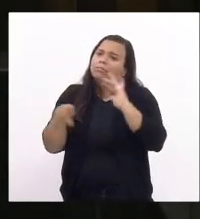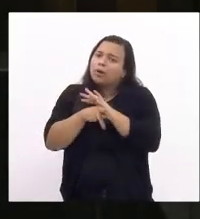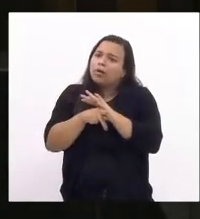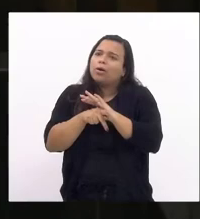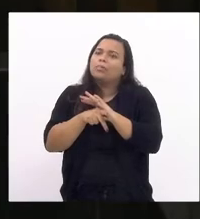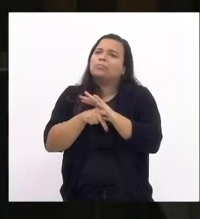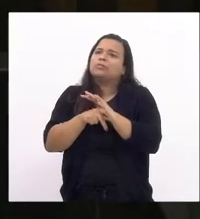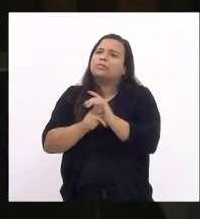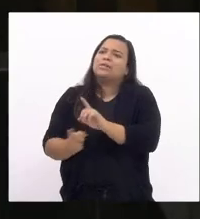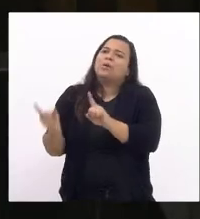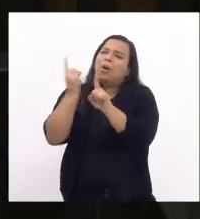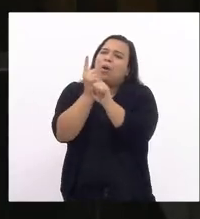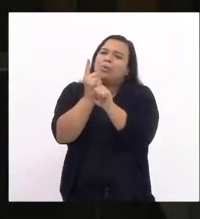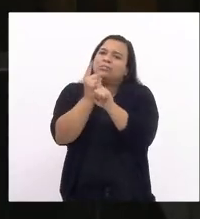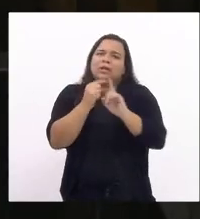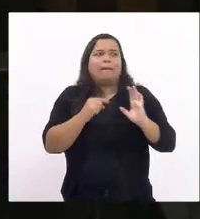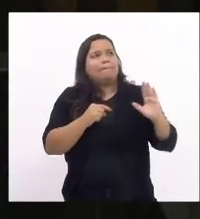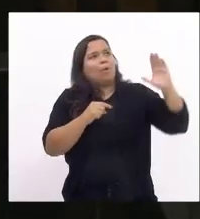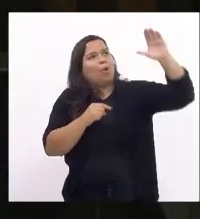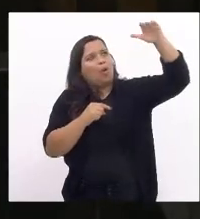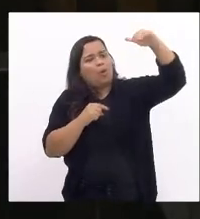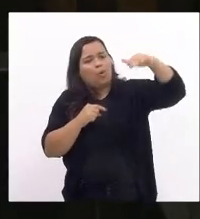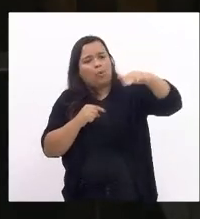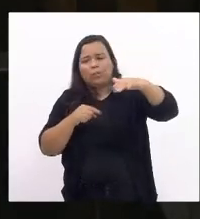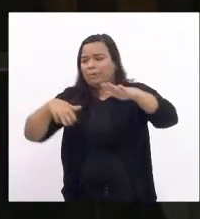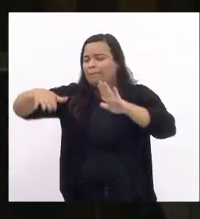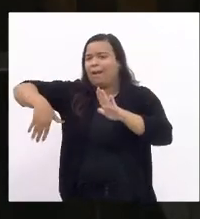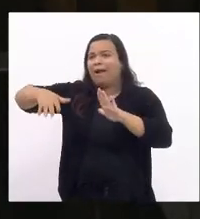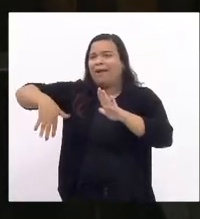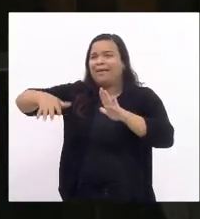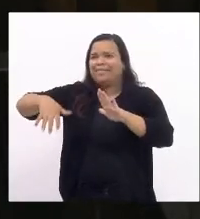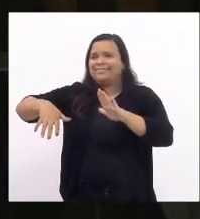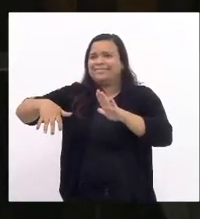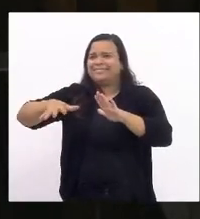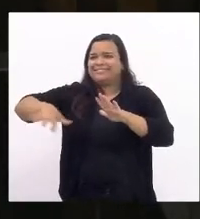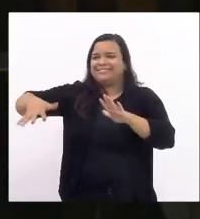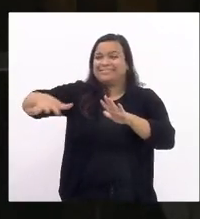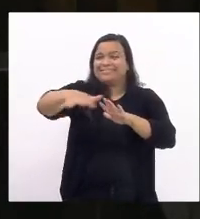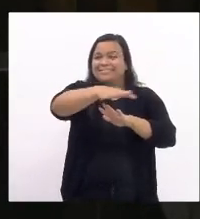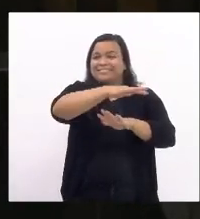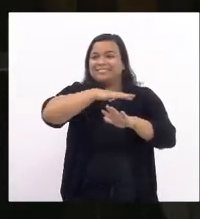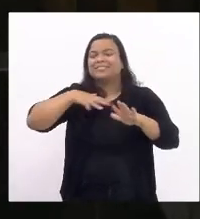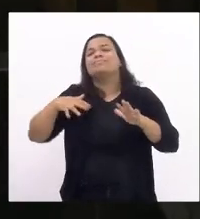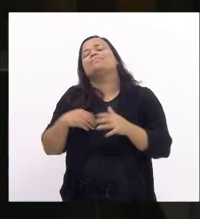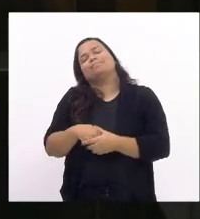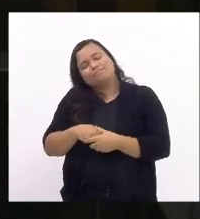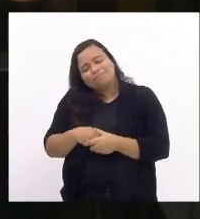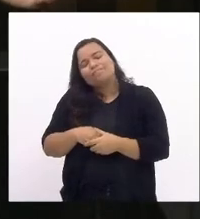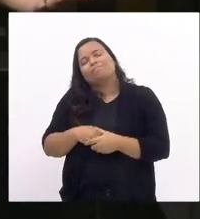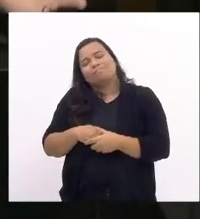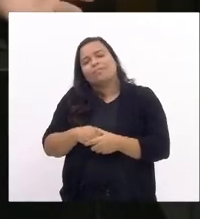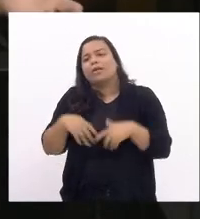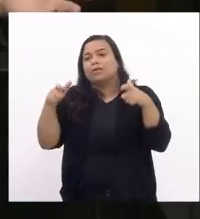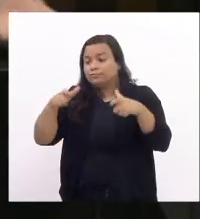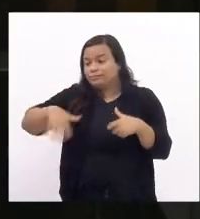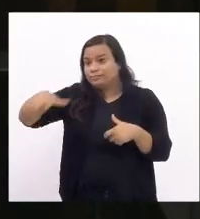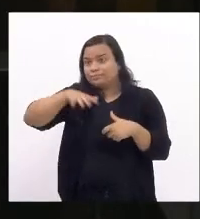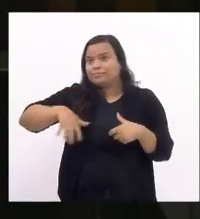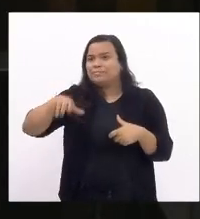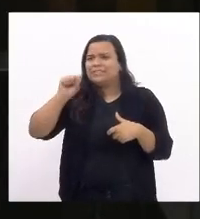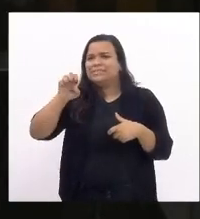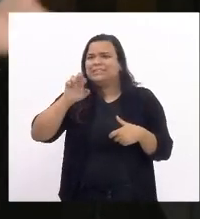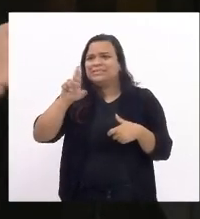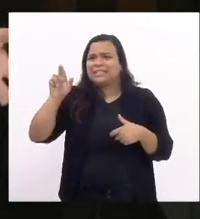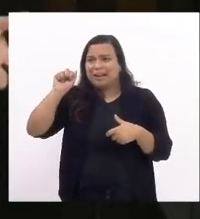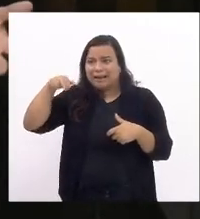do morro com o mar. A nossa região serrana, obviamente uma região extremamente acidentada, né? Não à